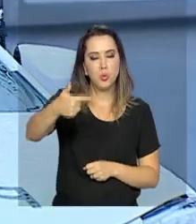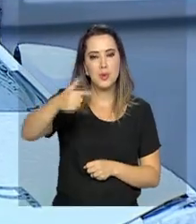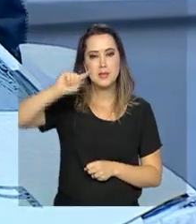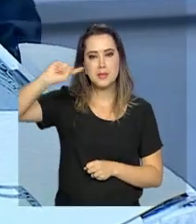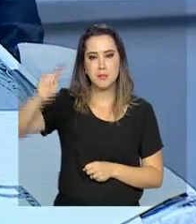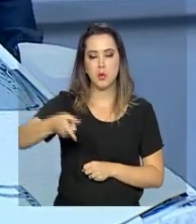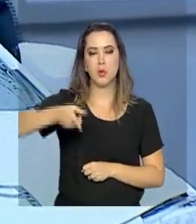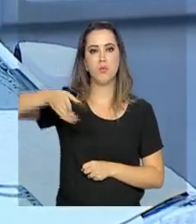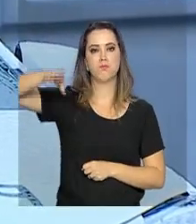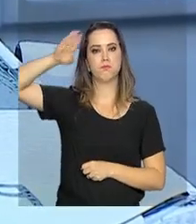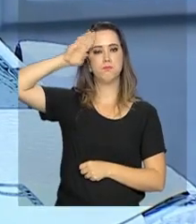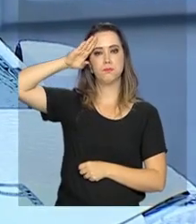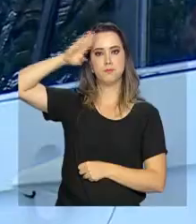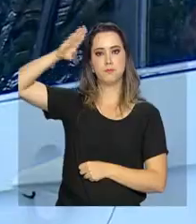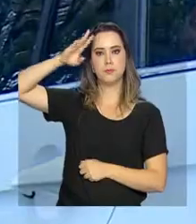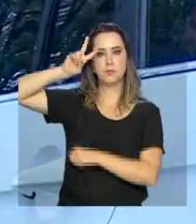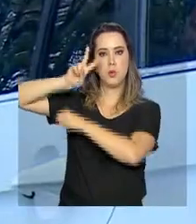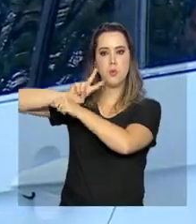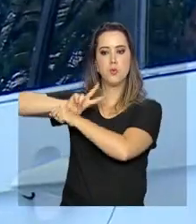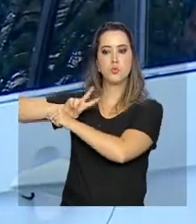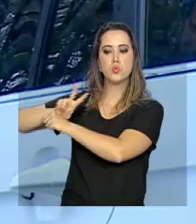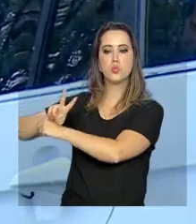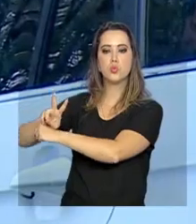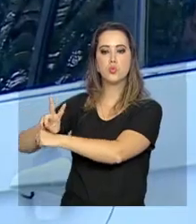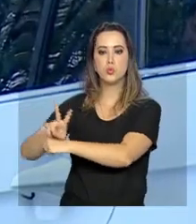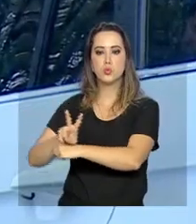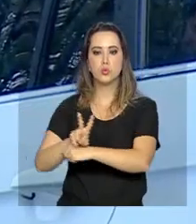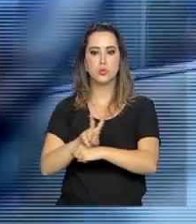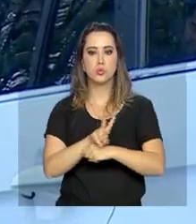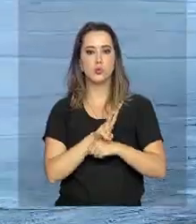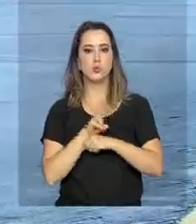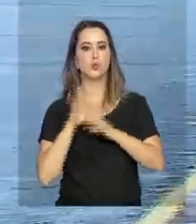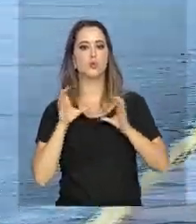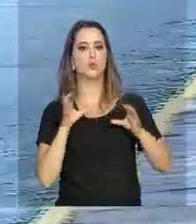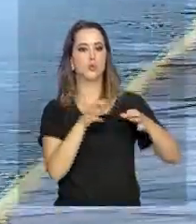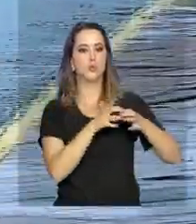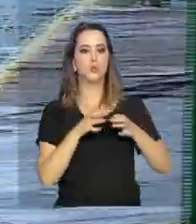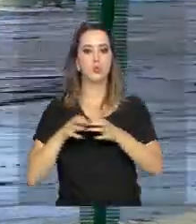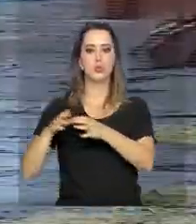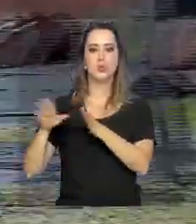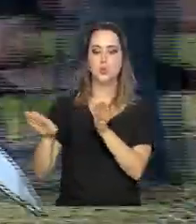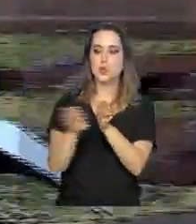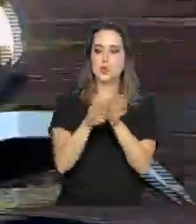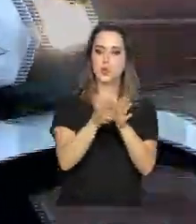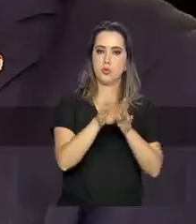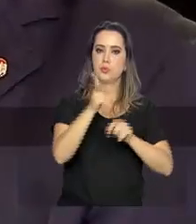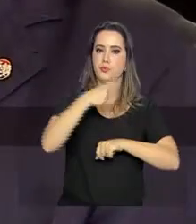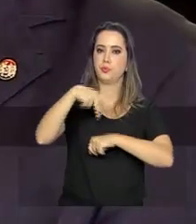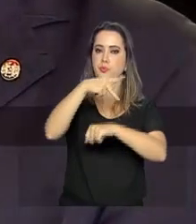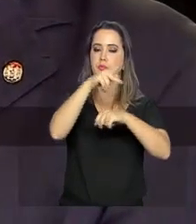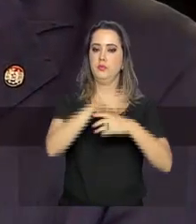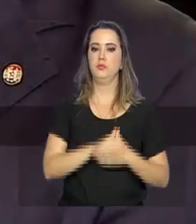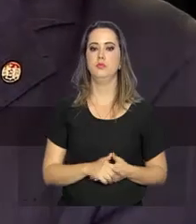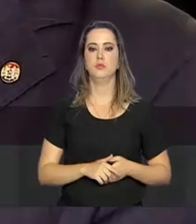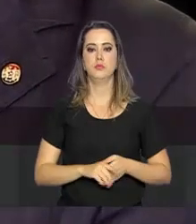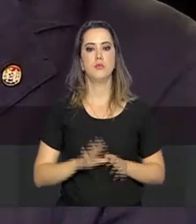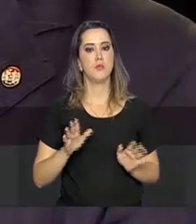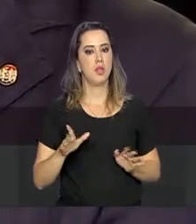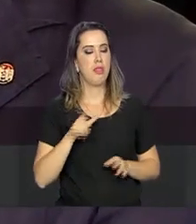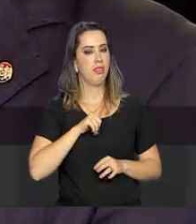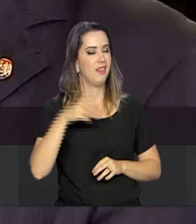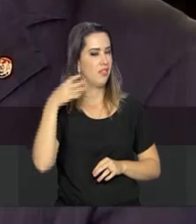policiais trabalham no esquema de segurança do palácio e das delegações estrangeiras que chegam ao país temos 94